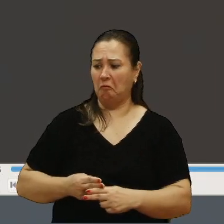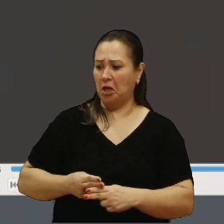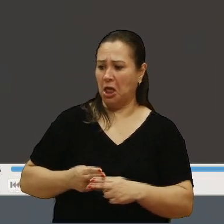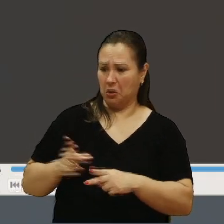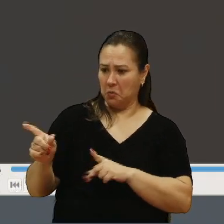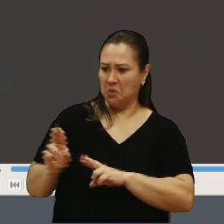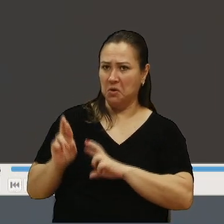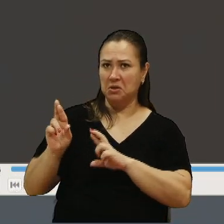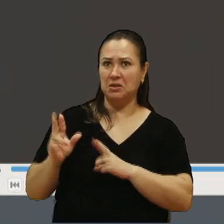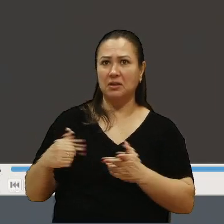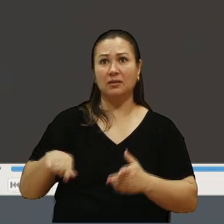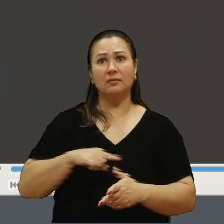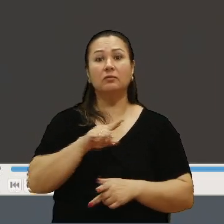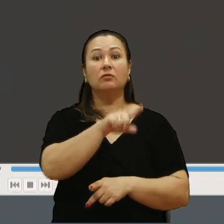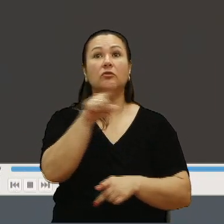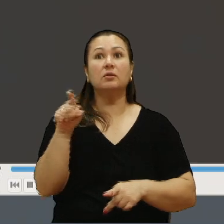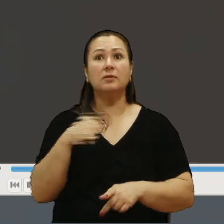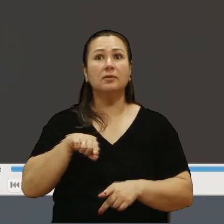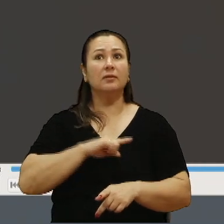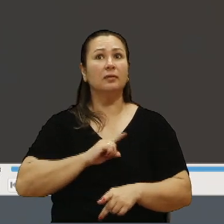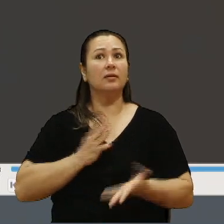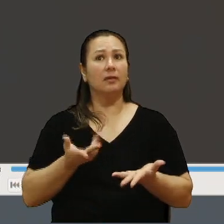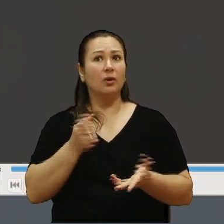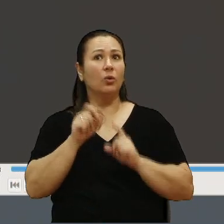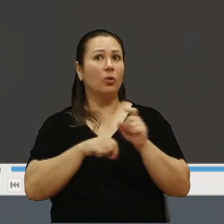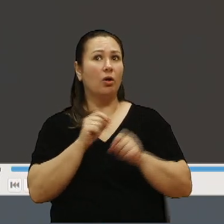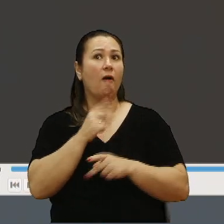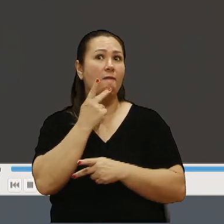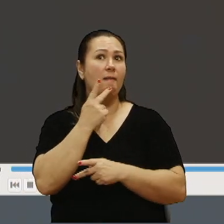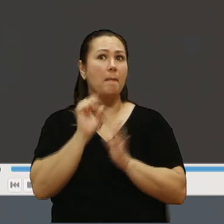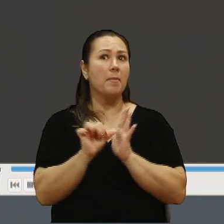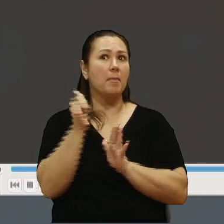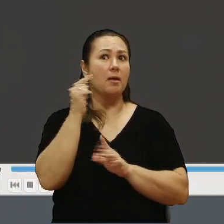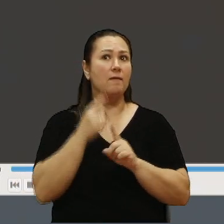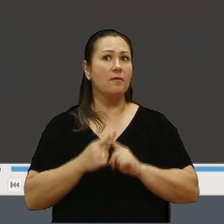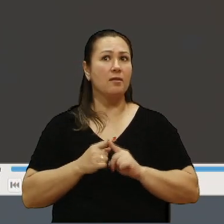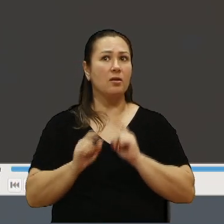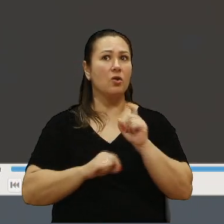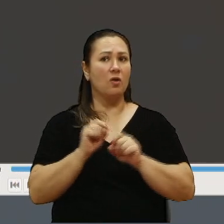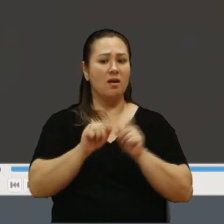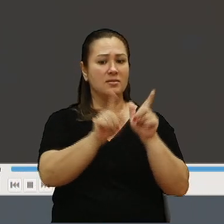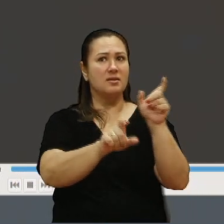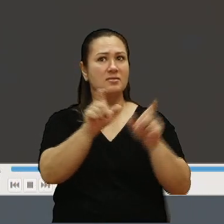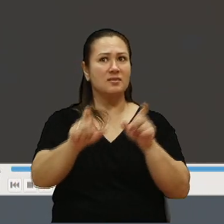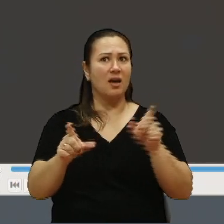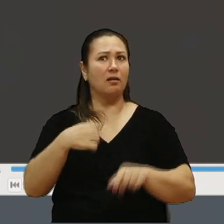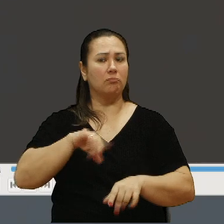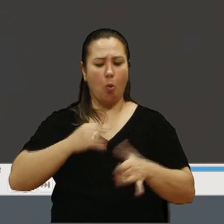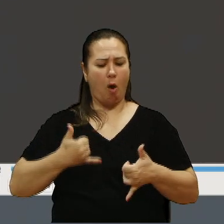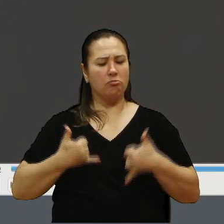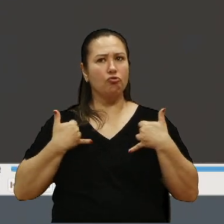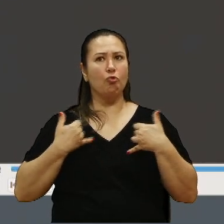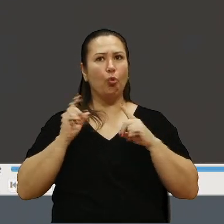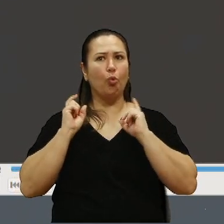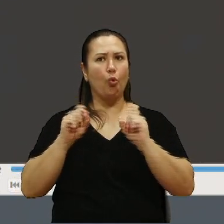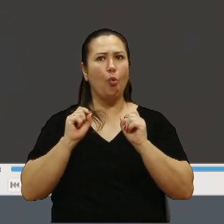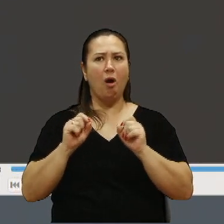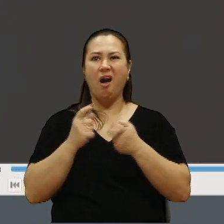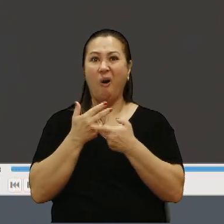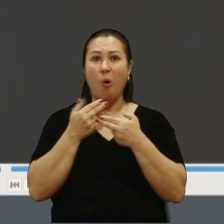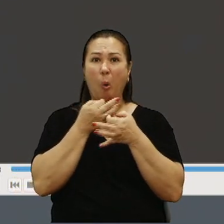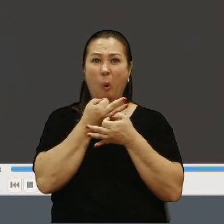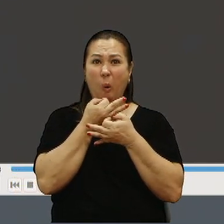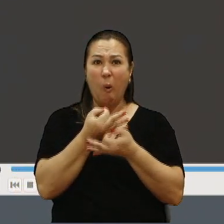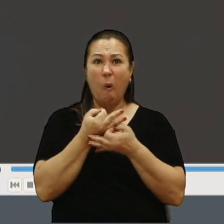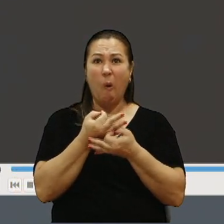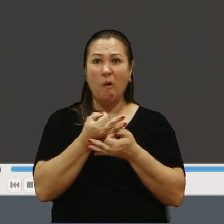ou não? Inclusive você que tá ouvindo, faltou a viradinha. Pela primeira vez, esses caras assim têm orgulho de serem a coisa horrorosa que eles